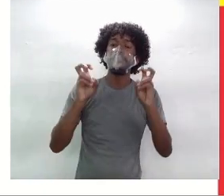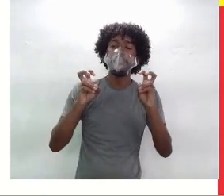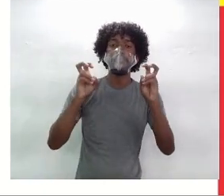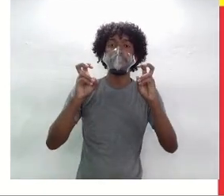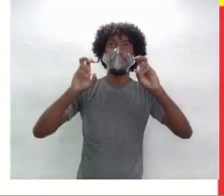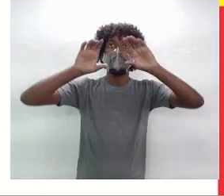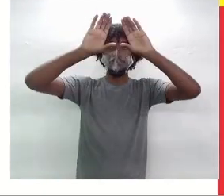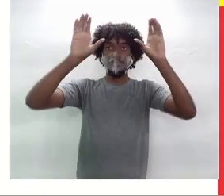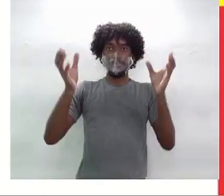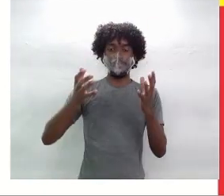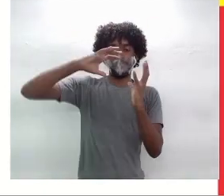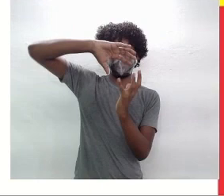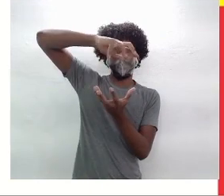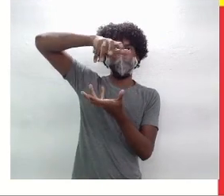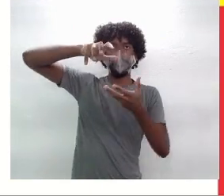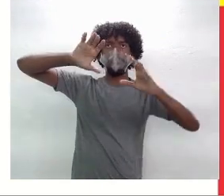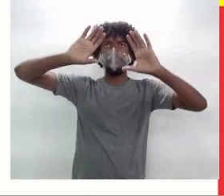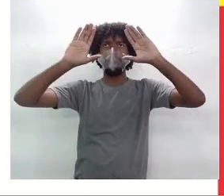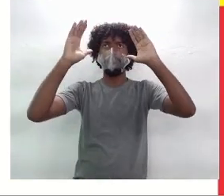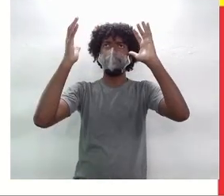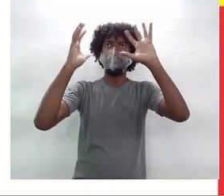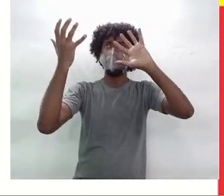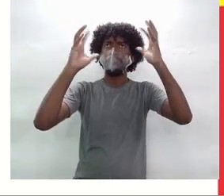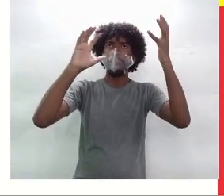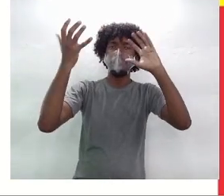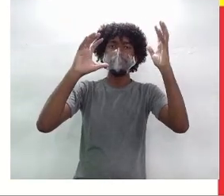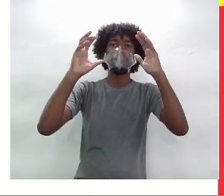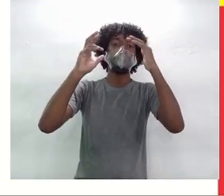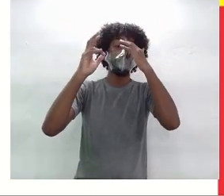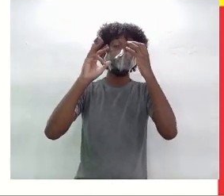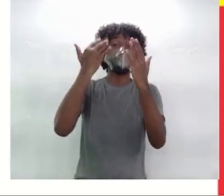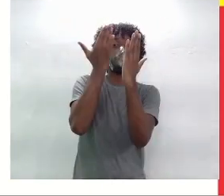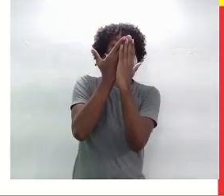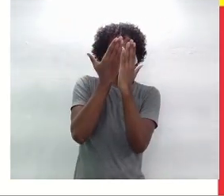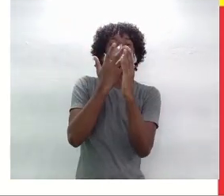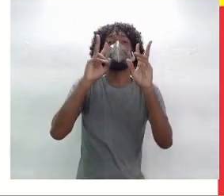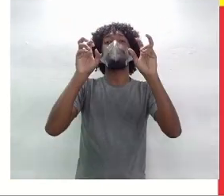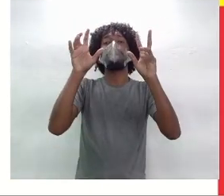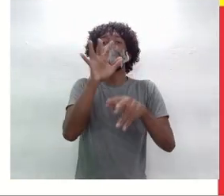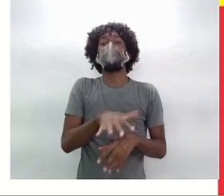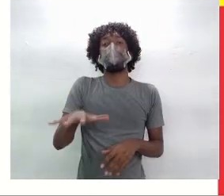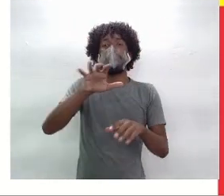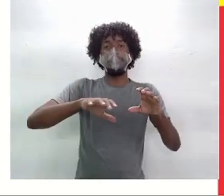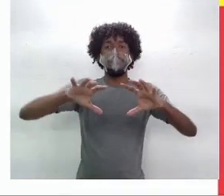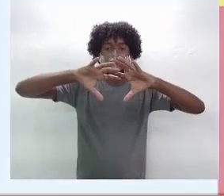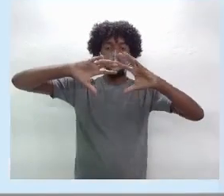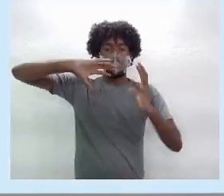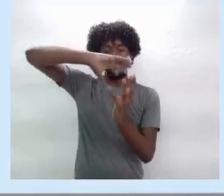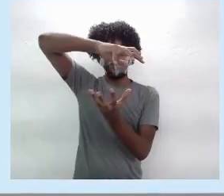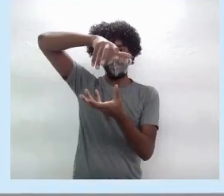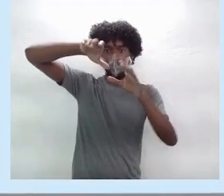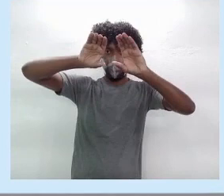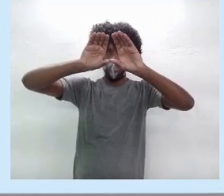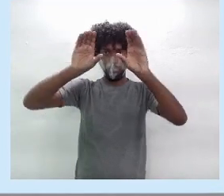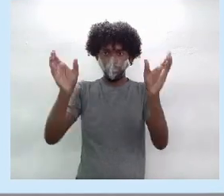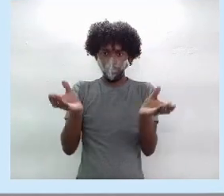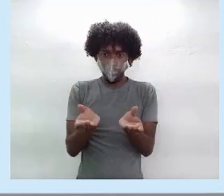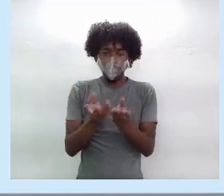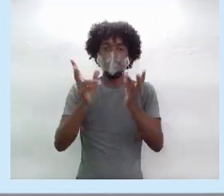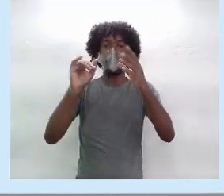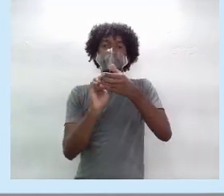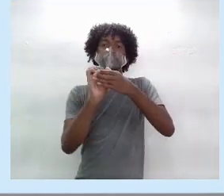atmosfera terrestre. Quando se fala da nossa atmosfera terrestre, a gente vai falar ali sobre